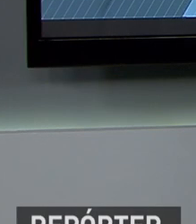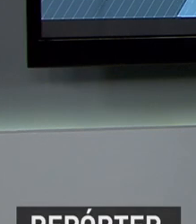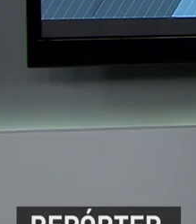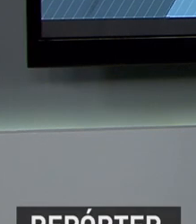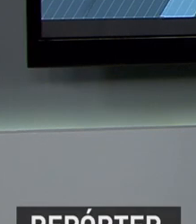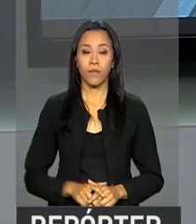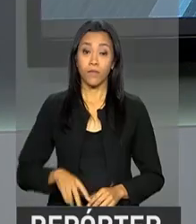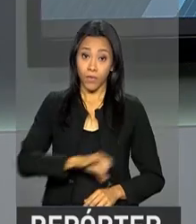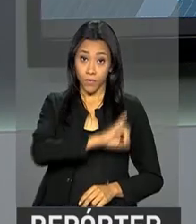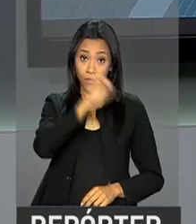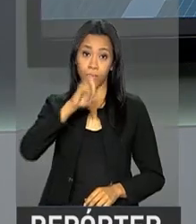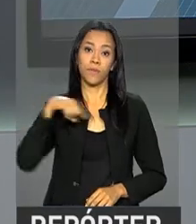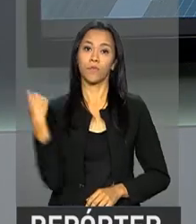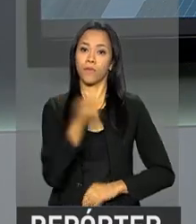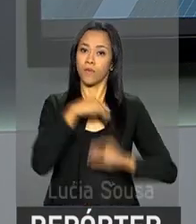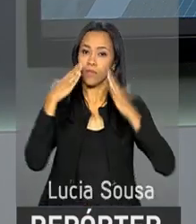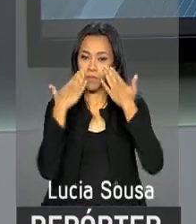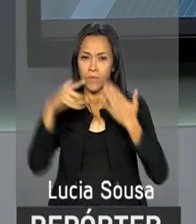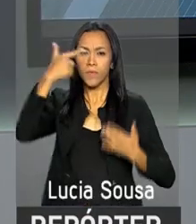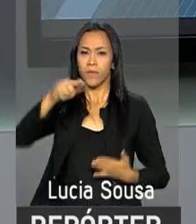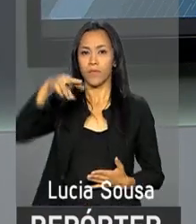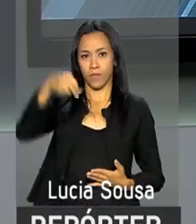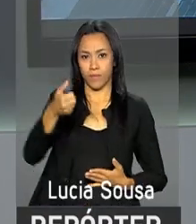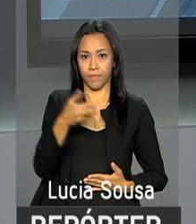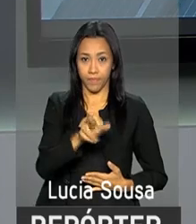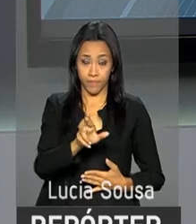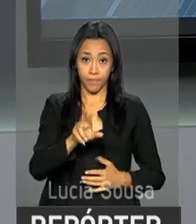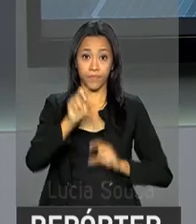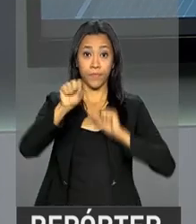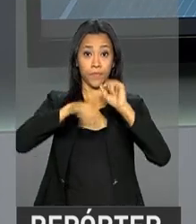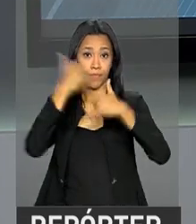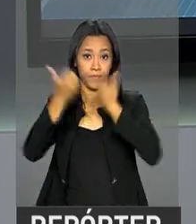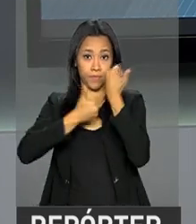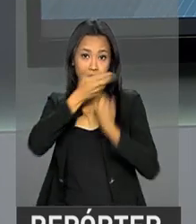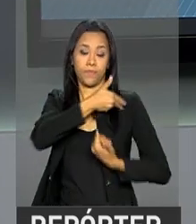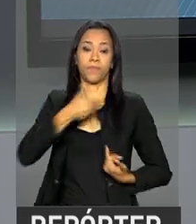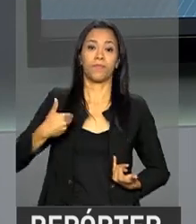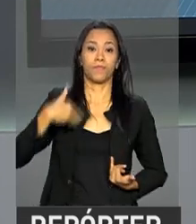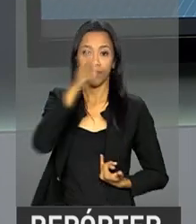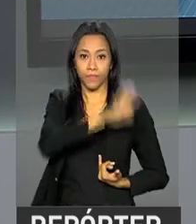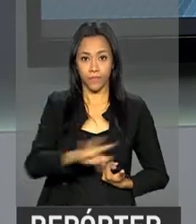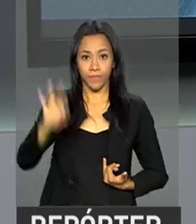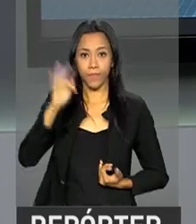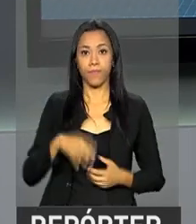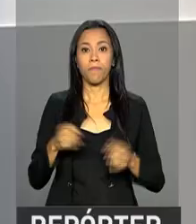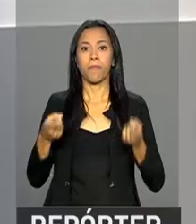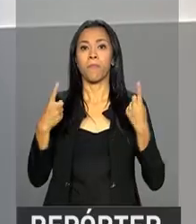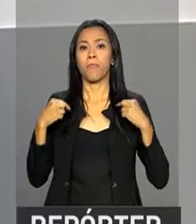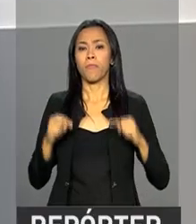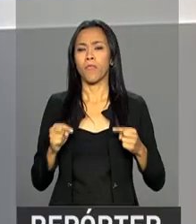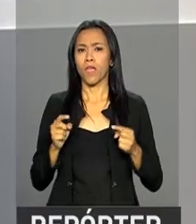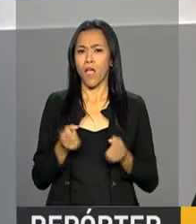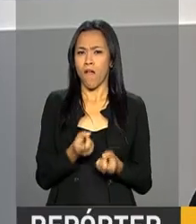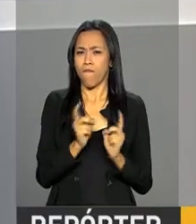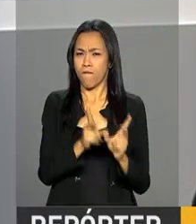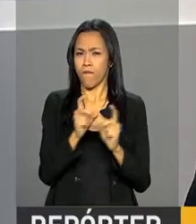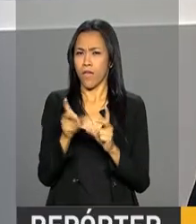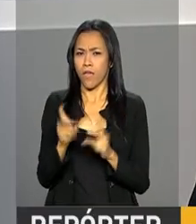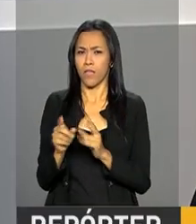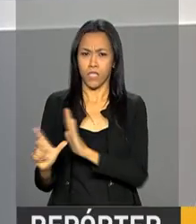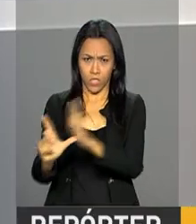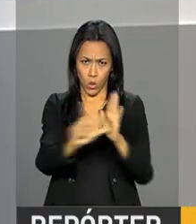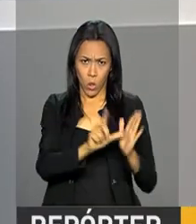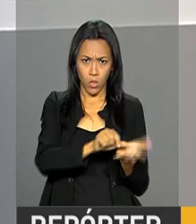o la no ar mais uma edição do repórter nbr com as notícias do governo federal o volume de vendas do comércio